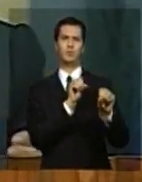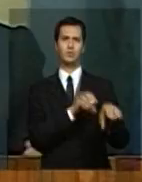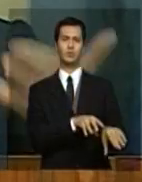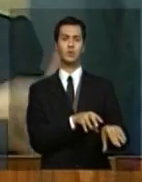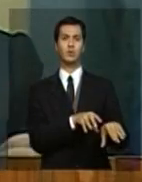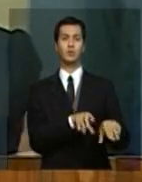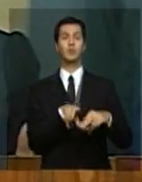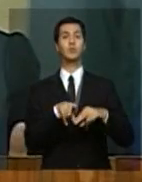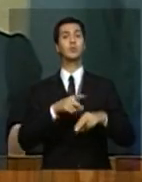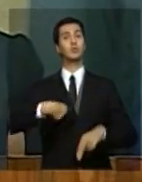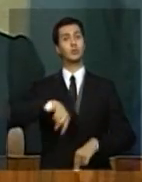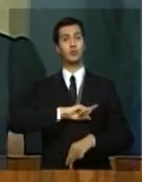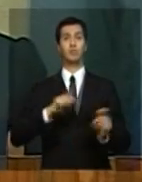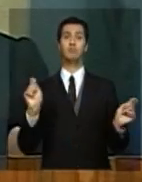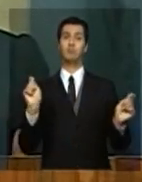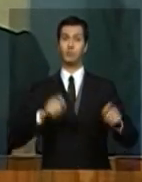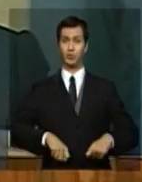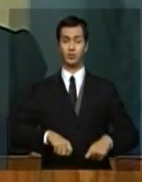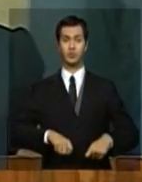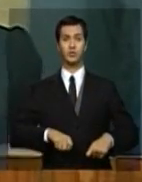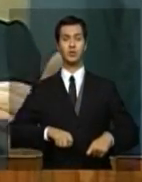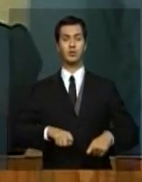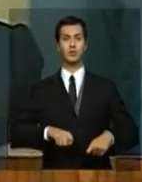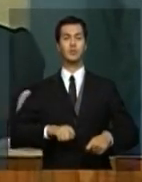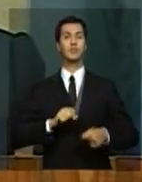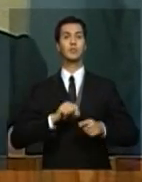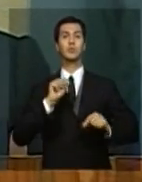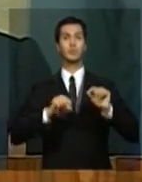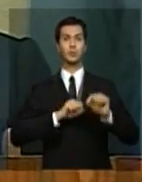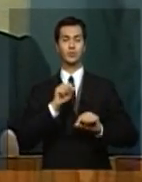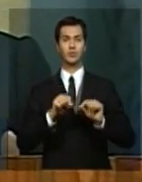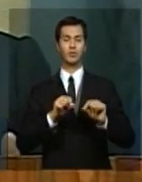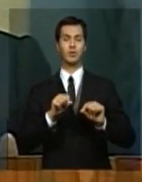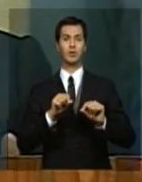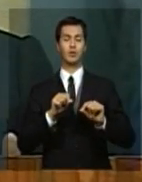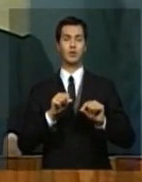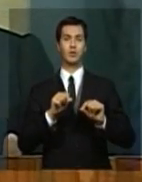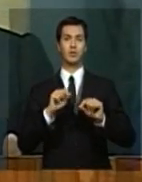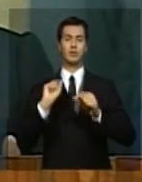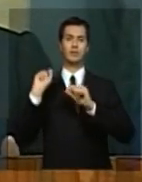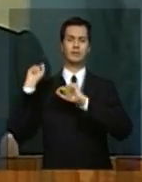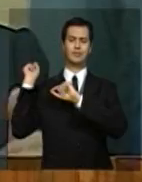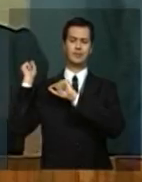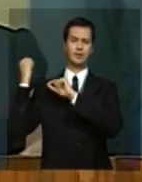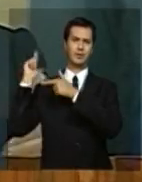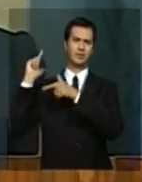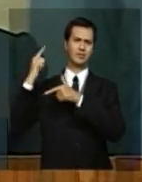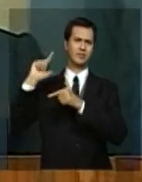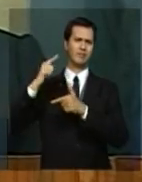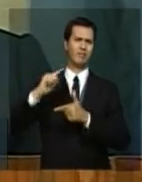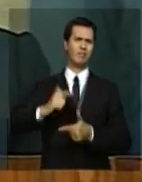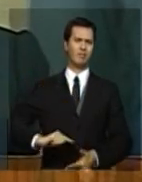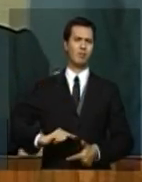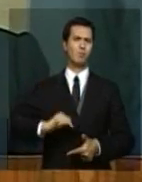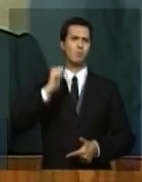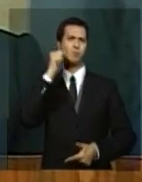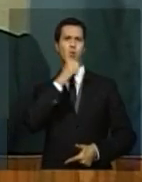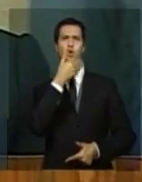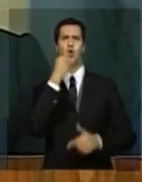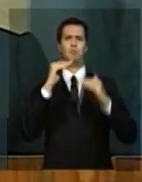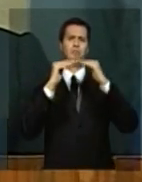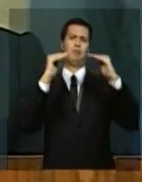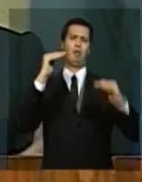podemos transformar esta milenar desigualdade de